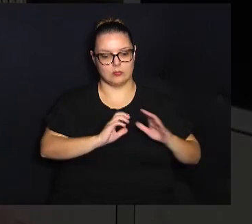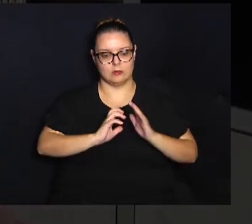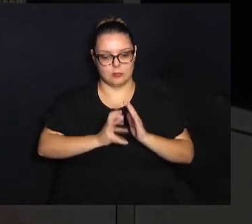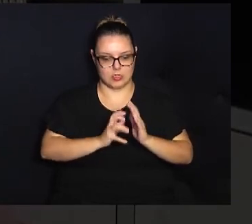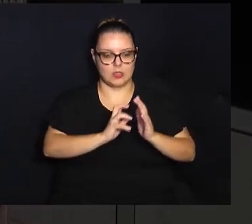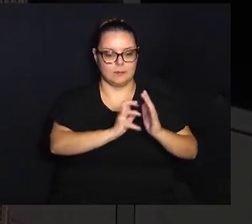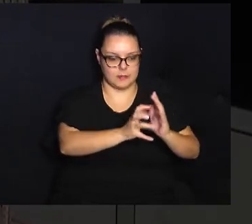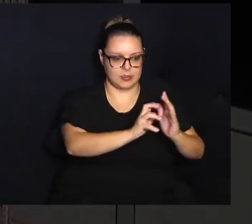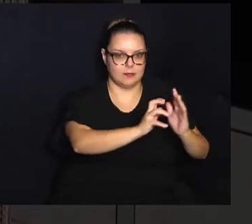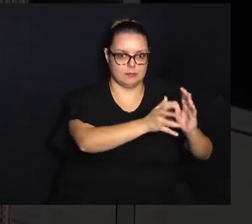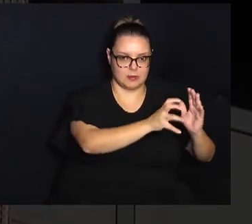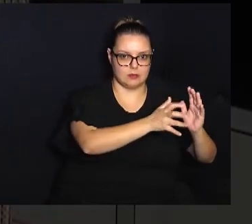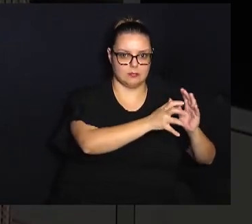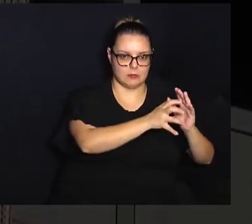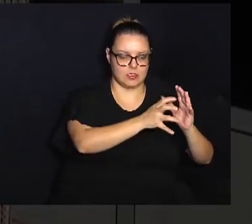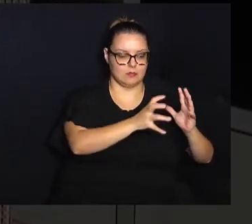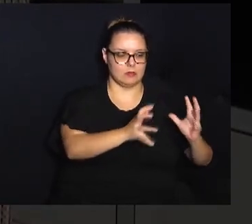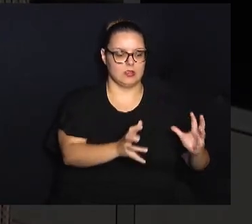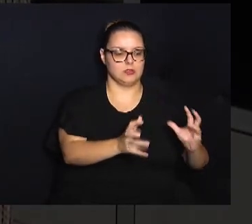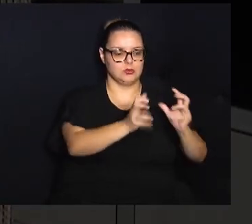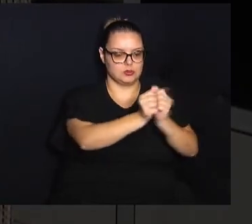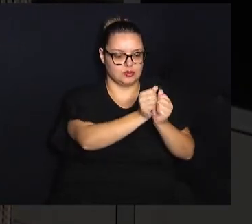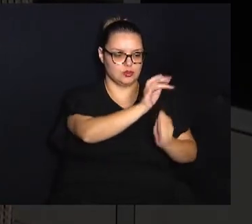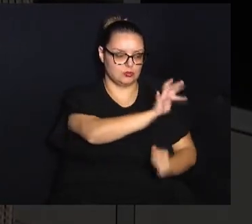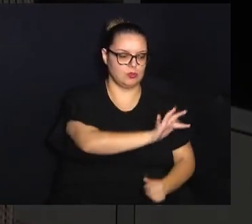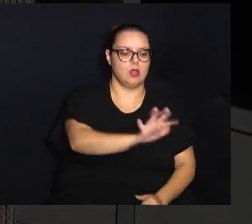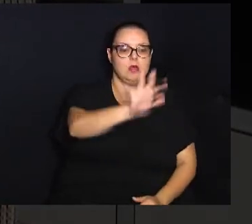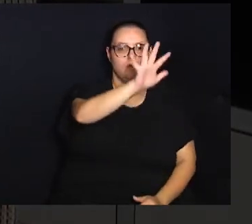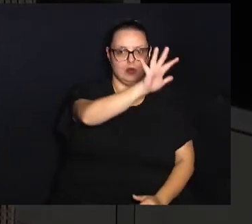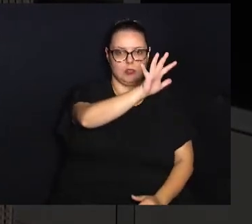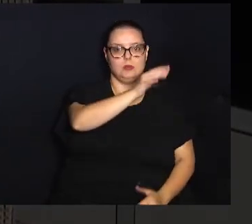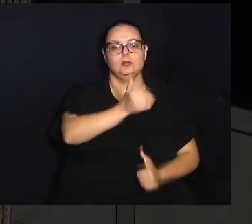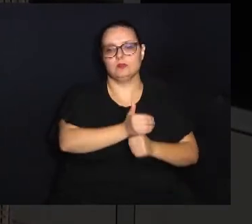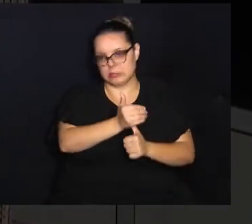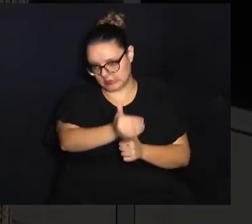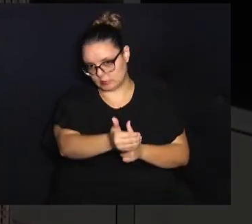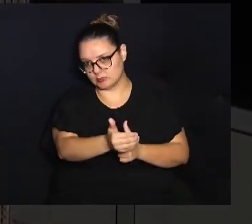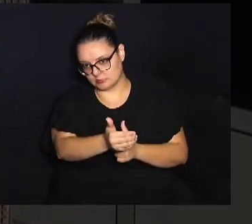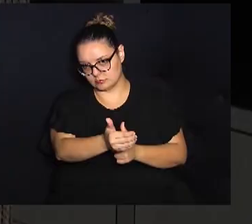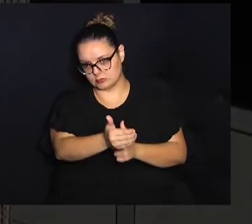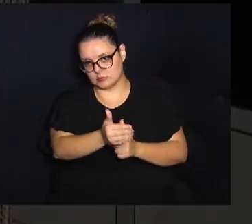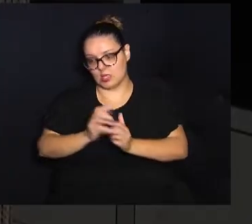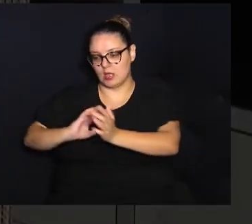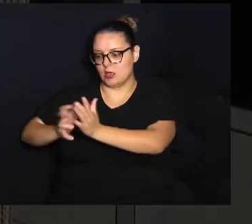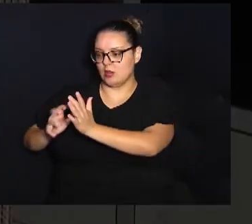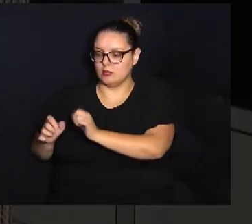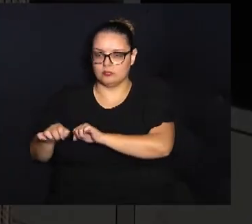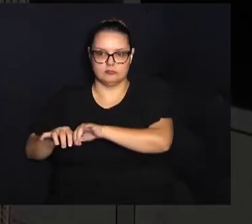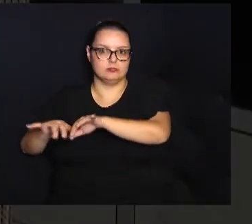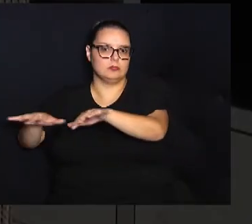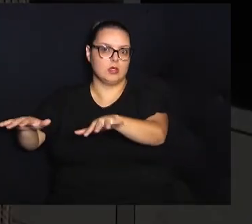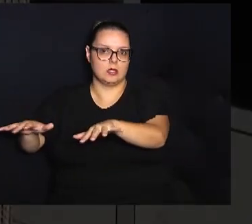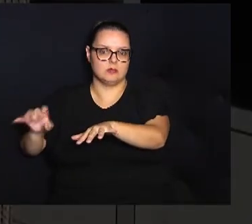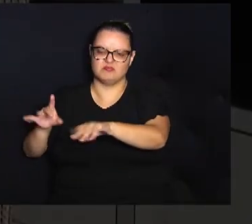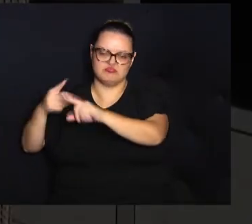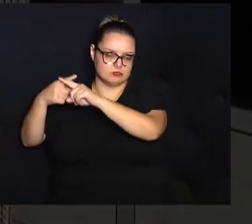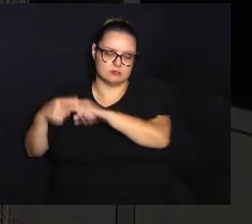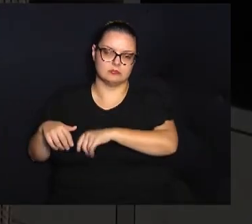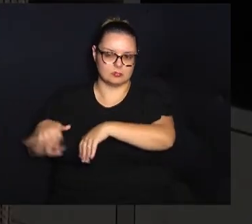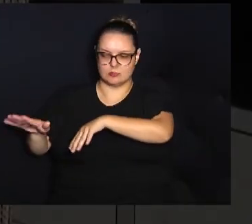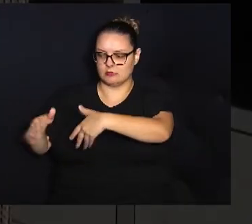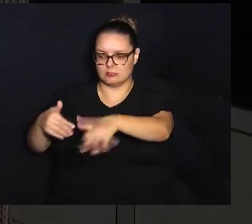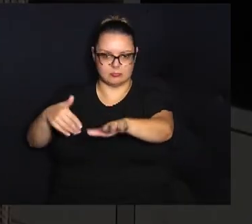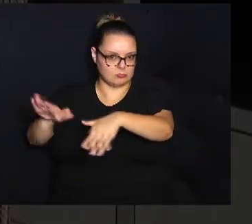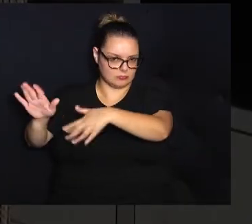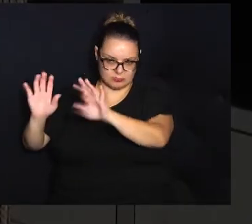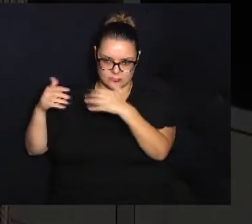terão o comando dessa federação durante o mandato. A coligação permitia que só disputasse a eleição e depois cada um